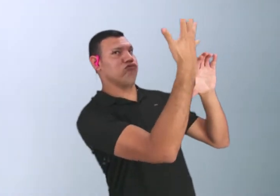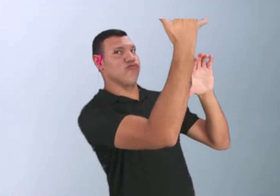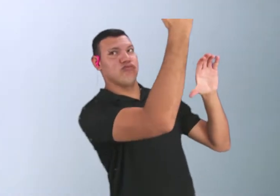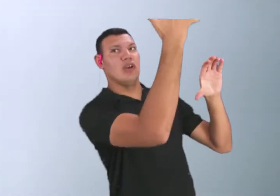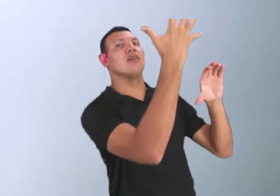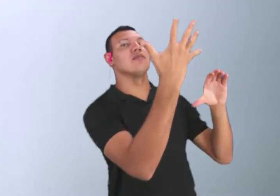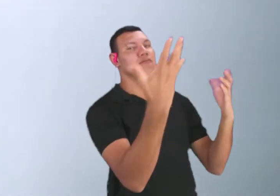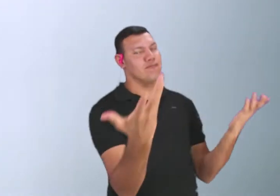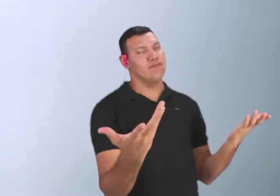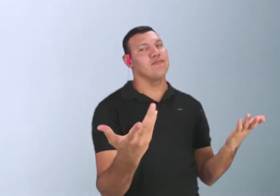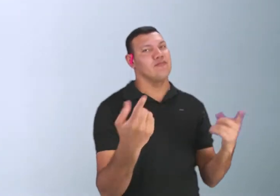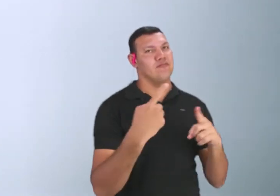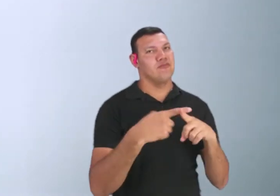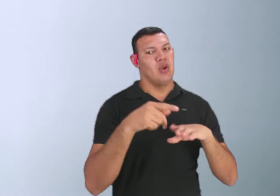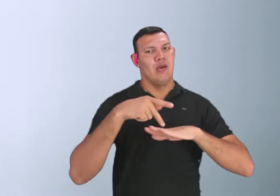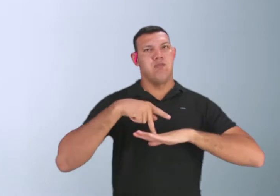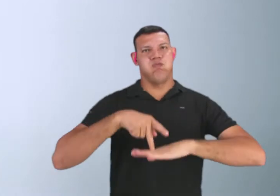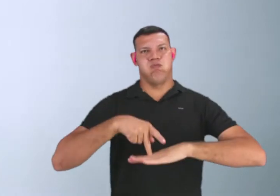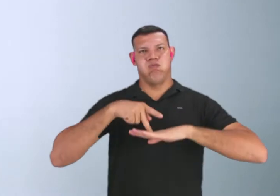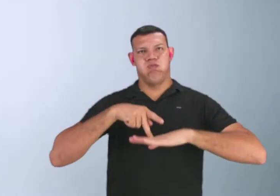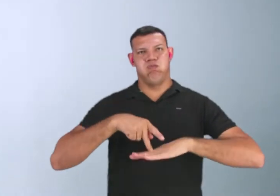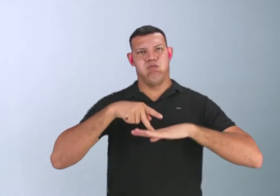vista essa pressão ser muito grande.